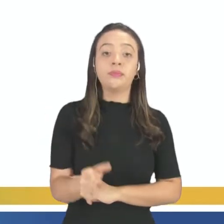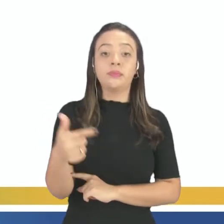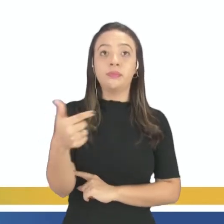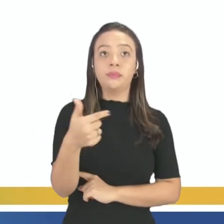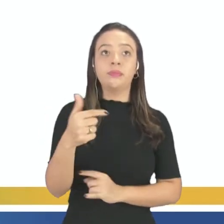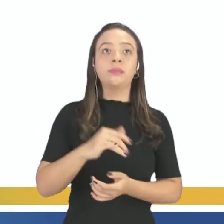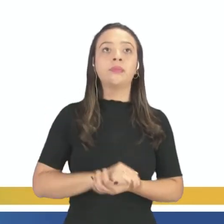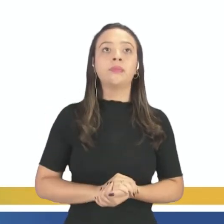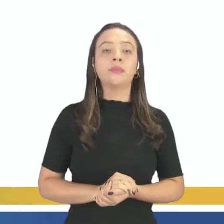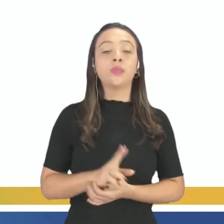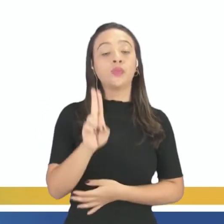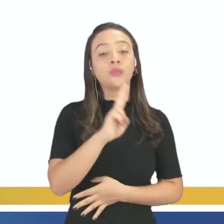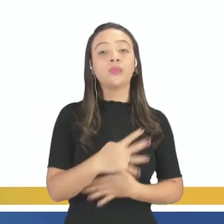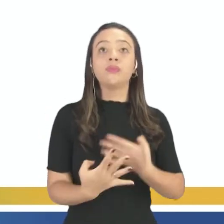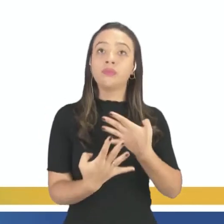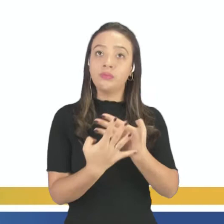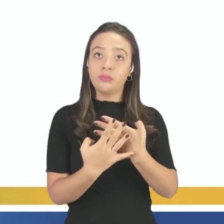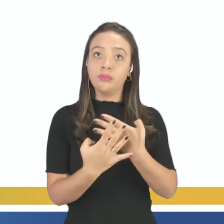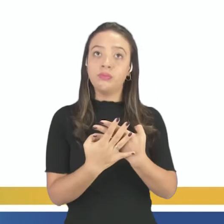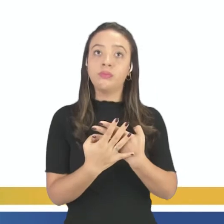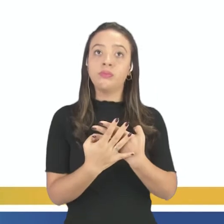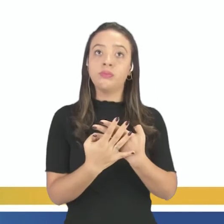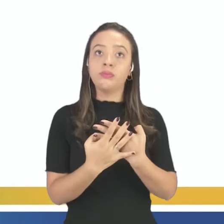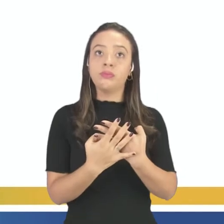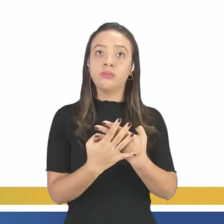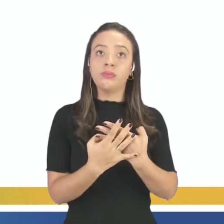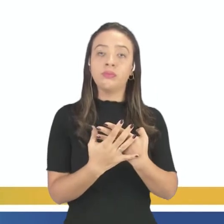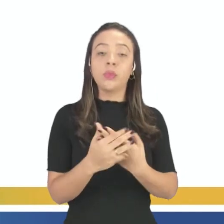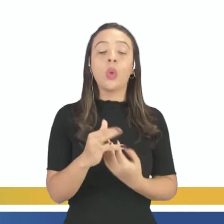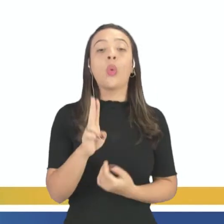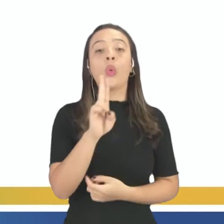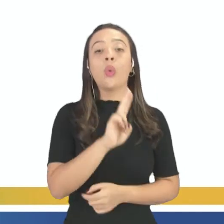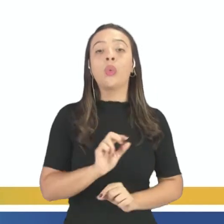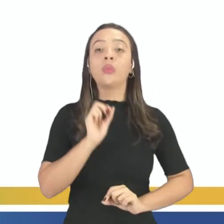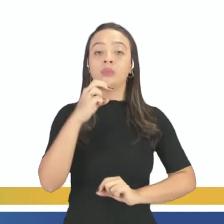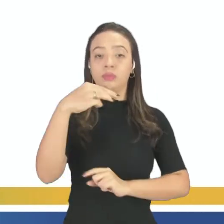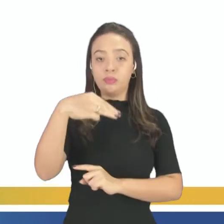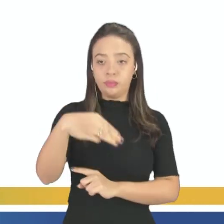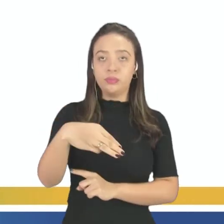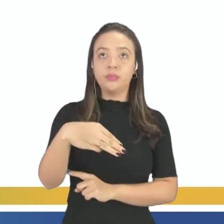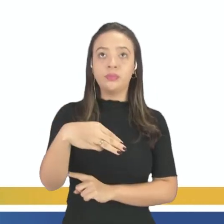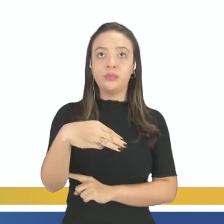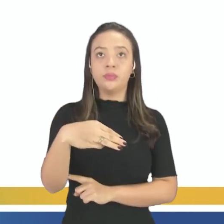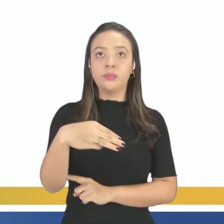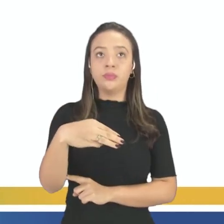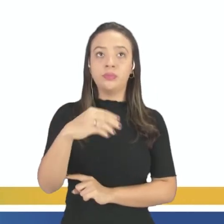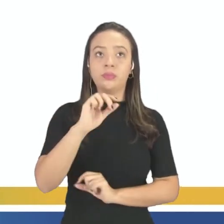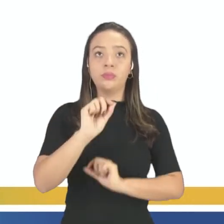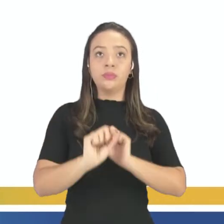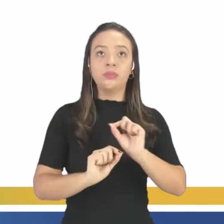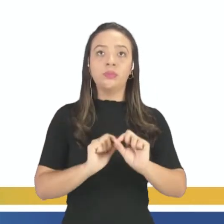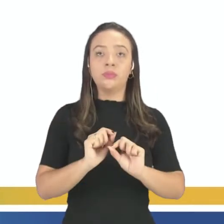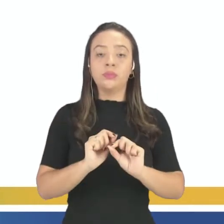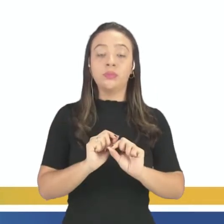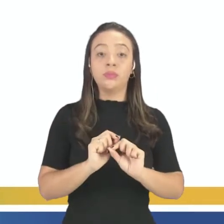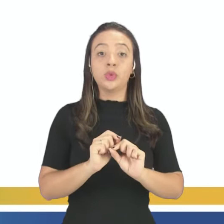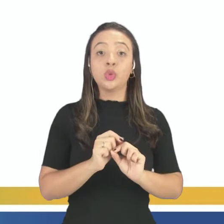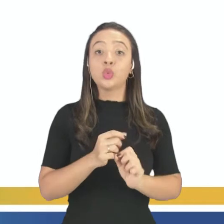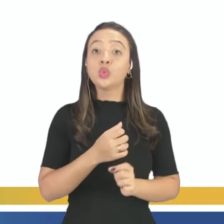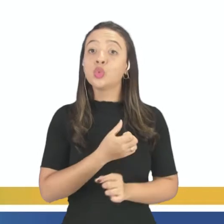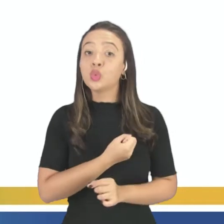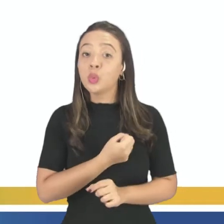tabela acima, será usada por M. Ou seja, os valores